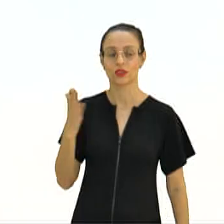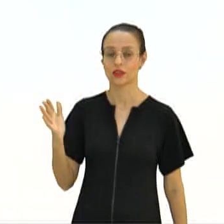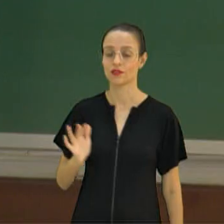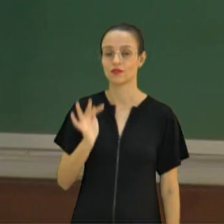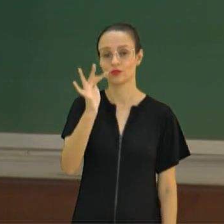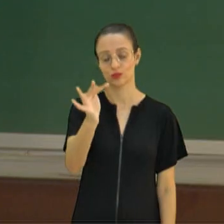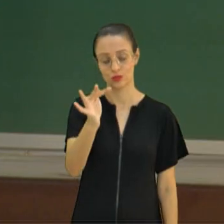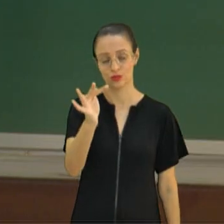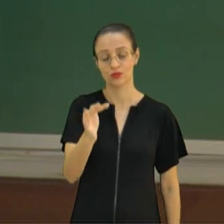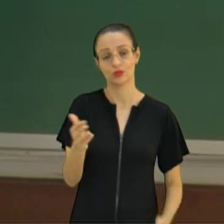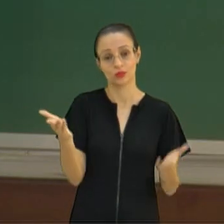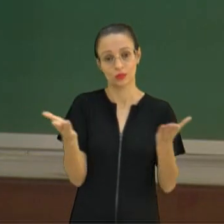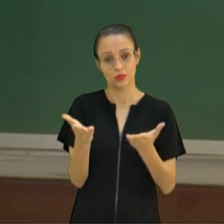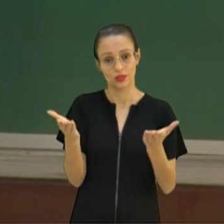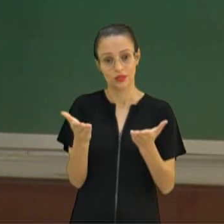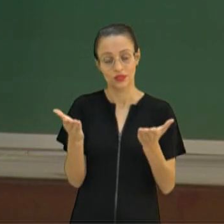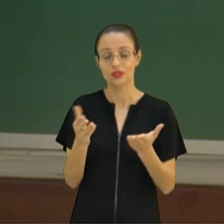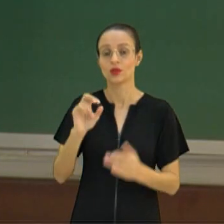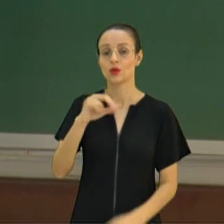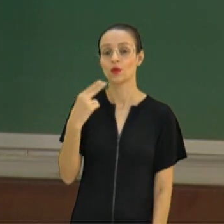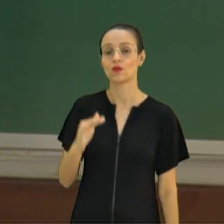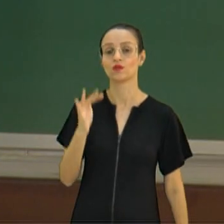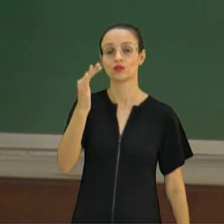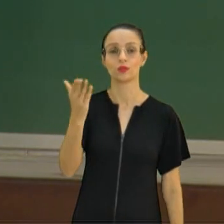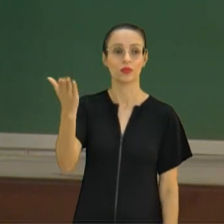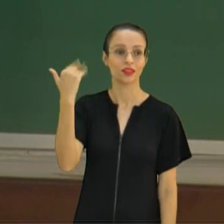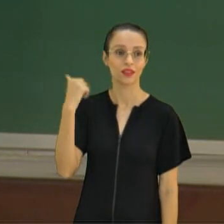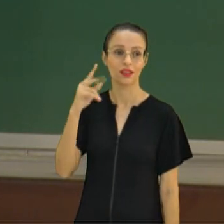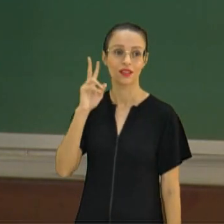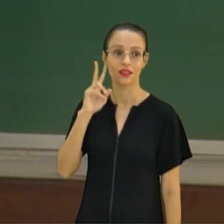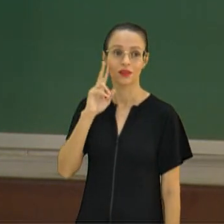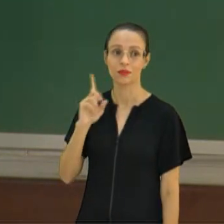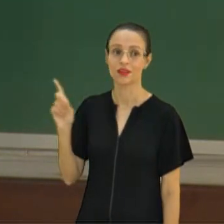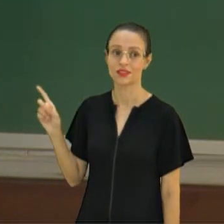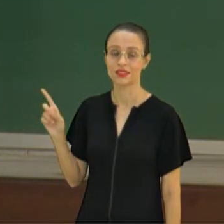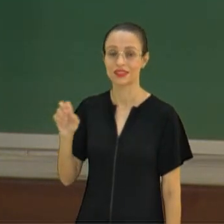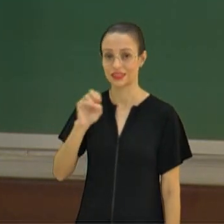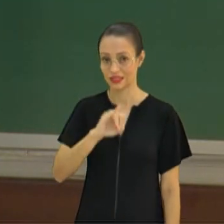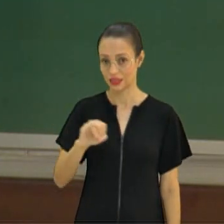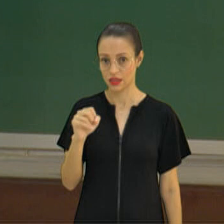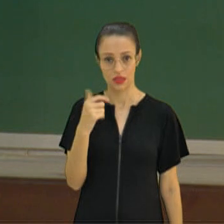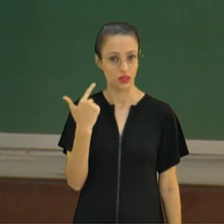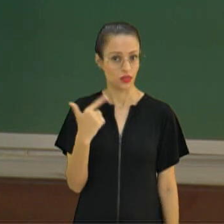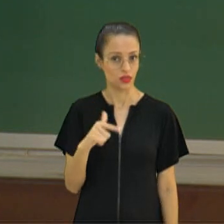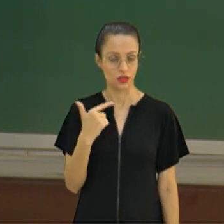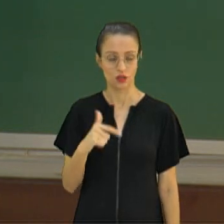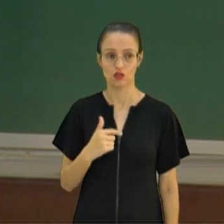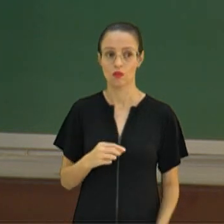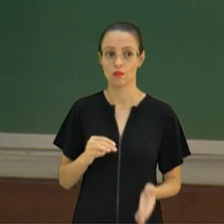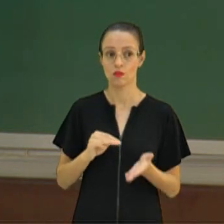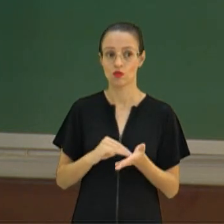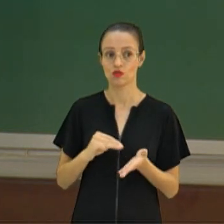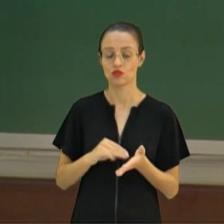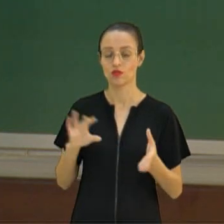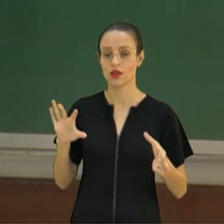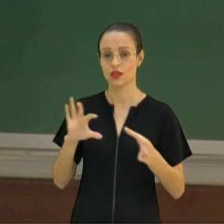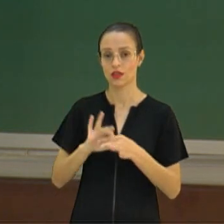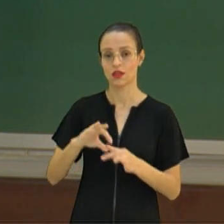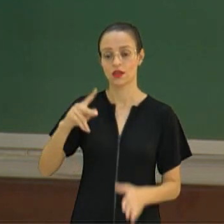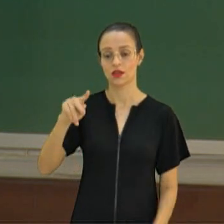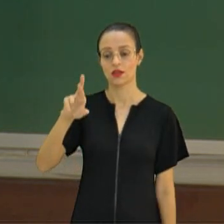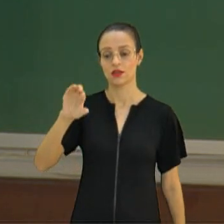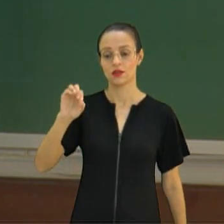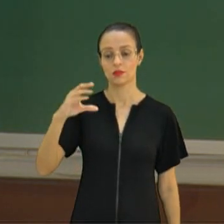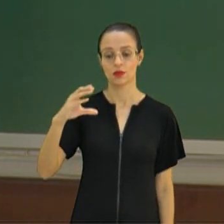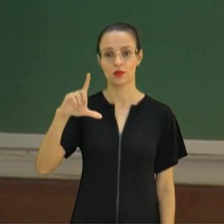futuro do presente ou no futuro do pretérito. Lembrando, temos essa ressalva, se não tiver um motivo para ocorrer a